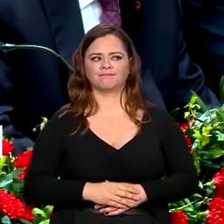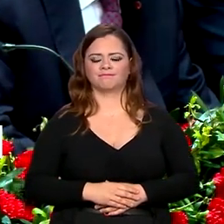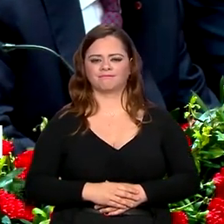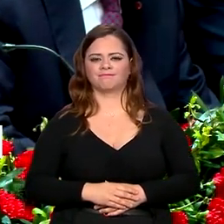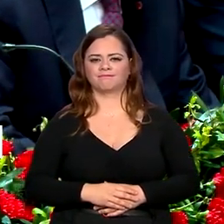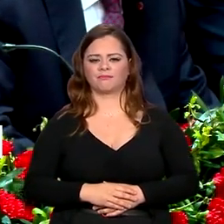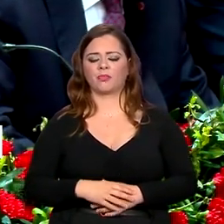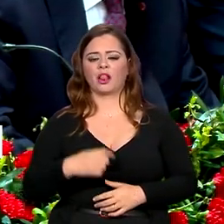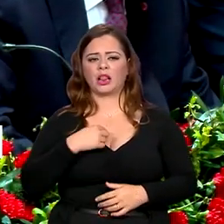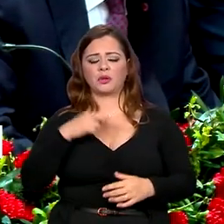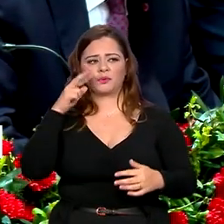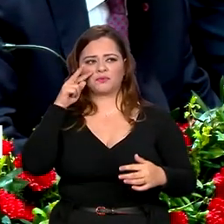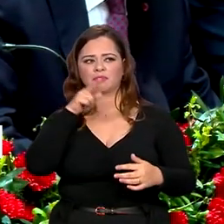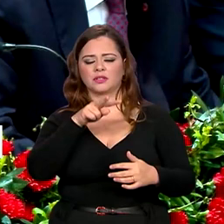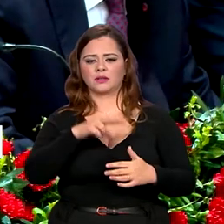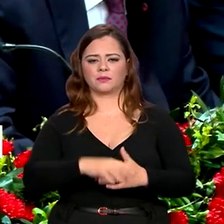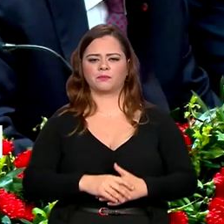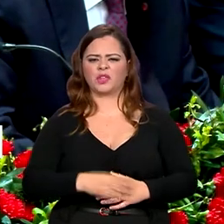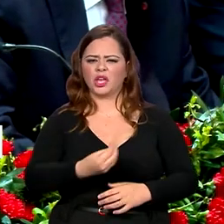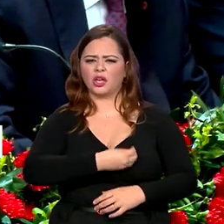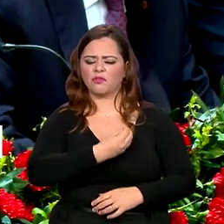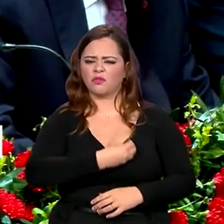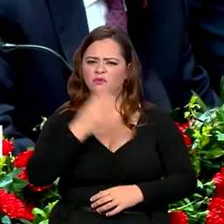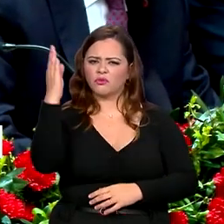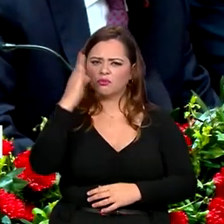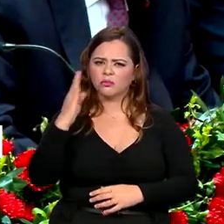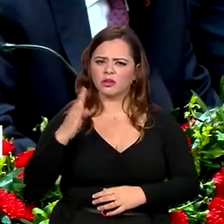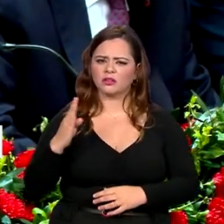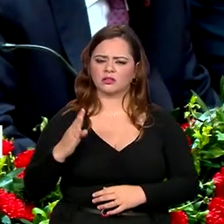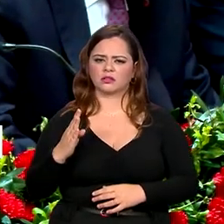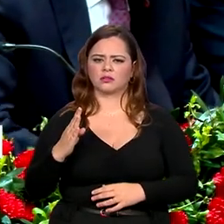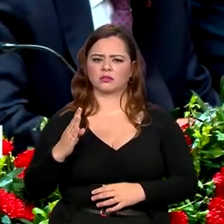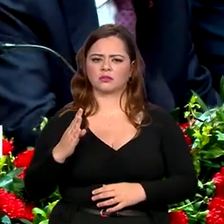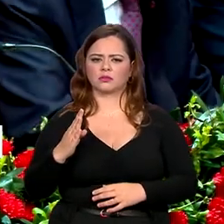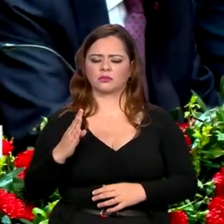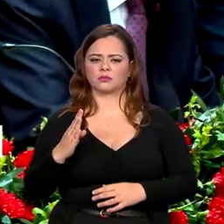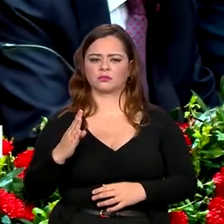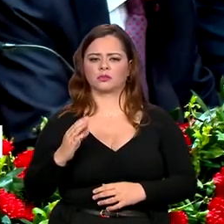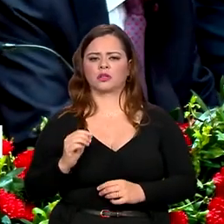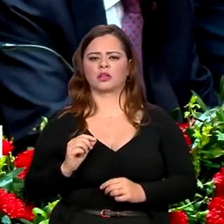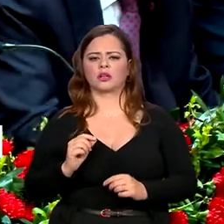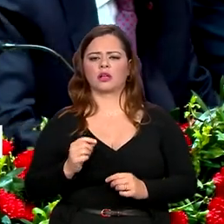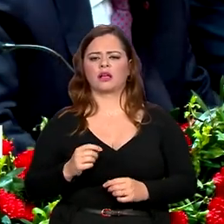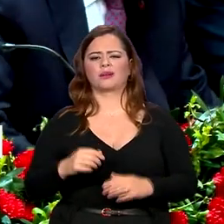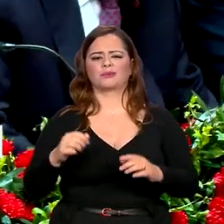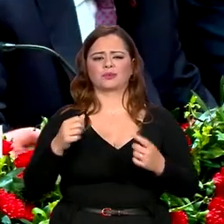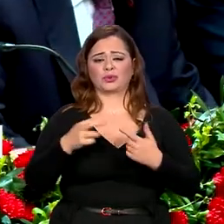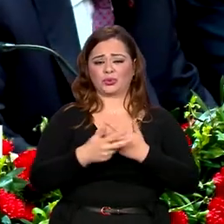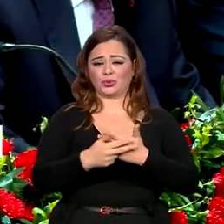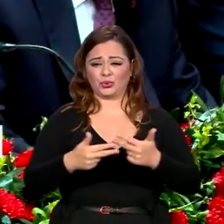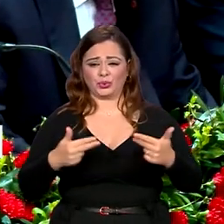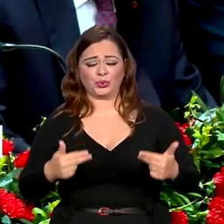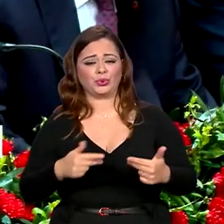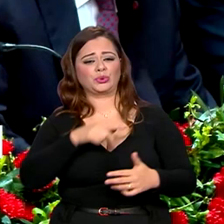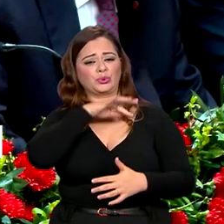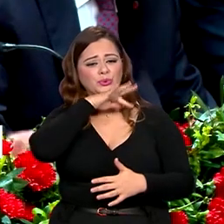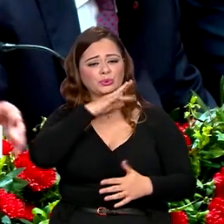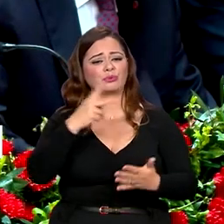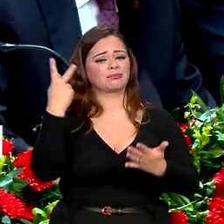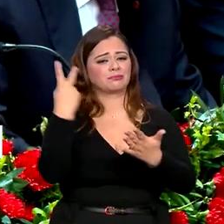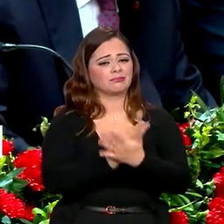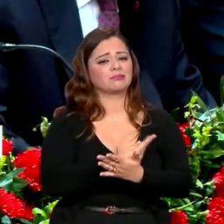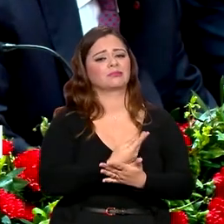E eu vi e vivi no Brasil a consequência trágica que sempre